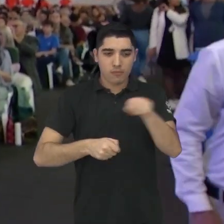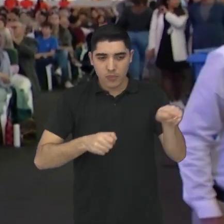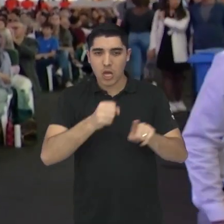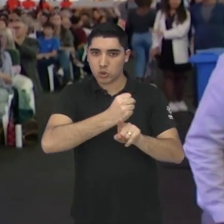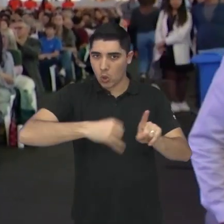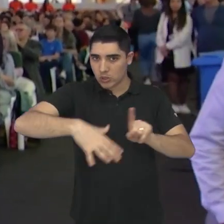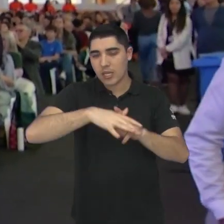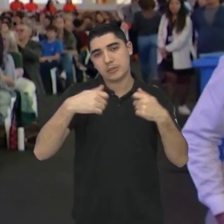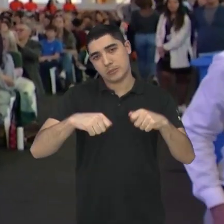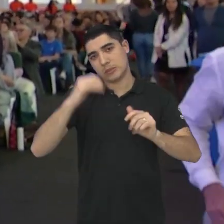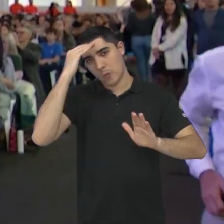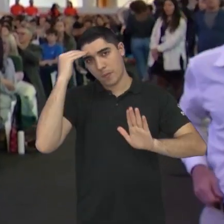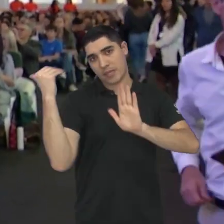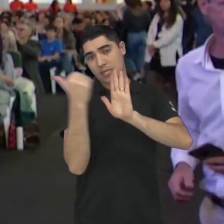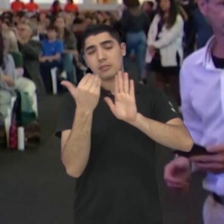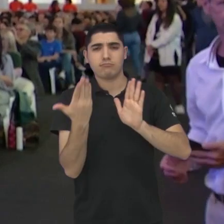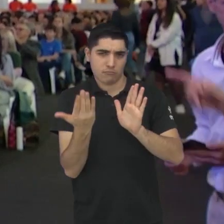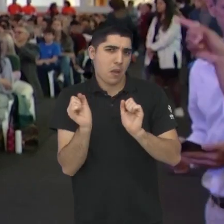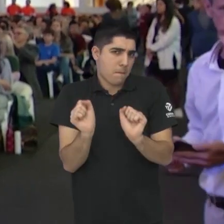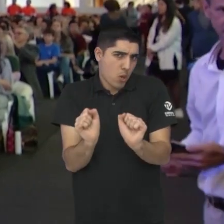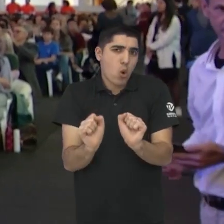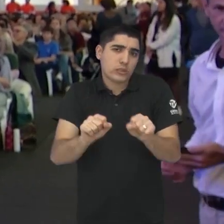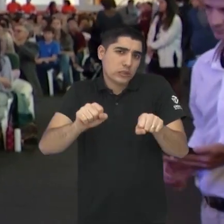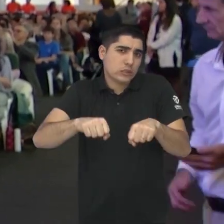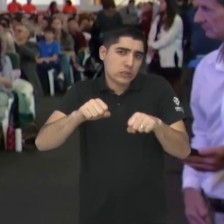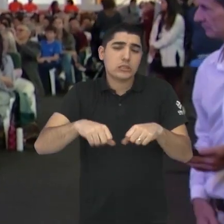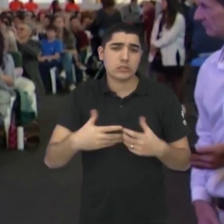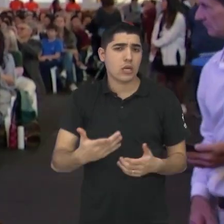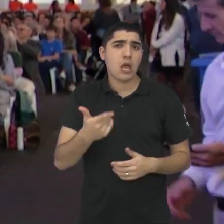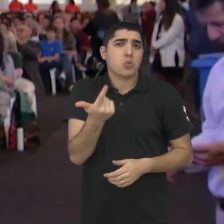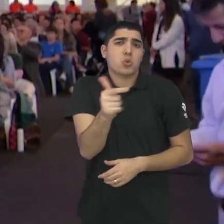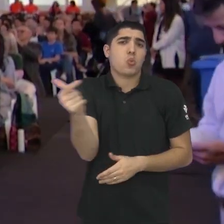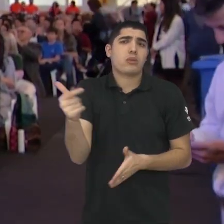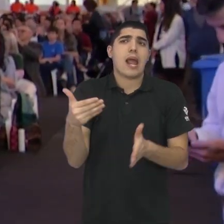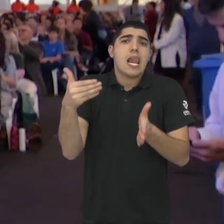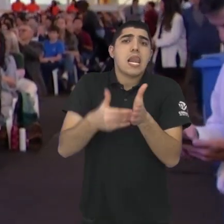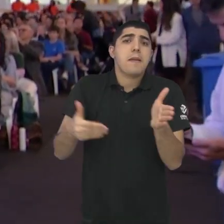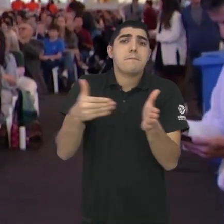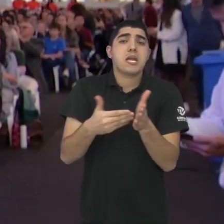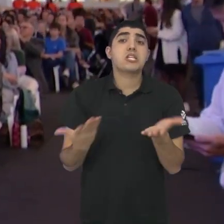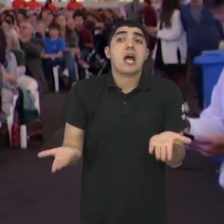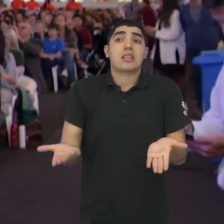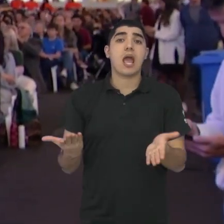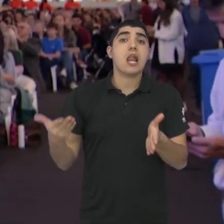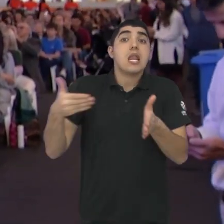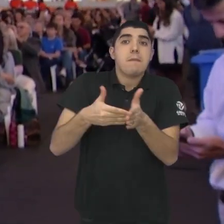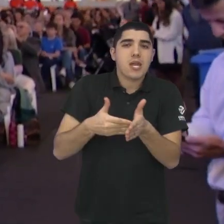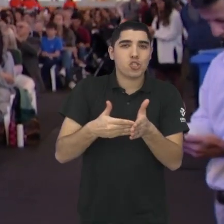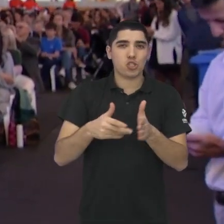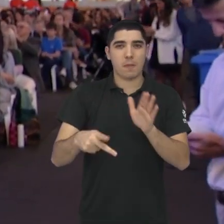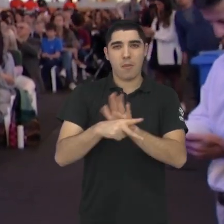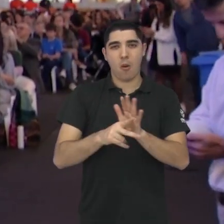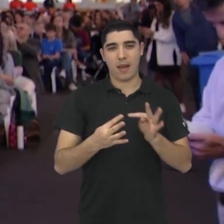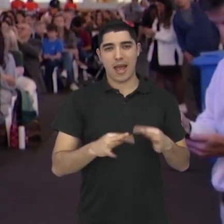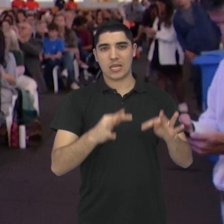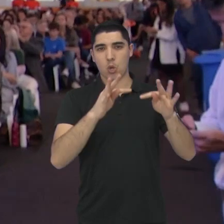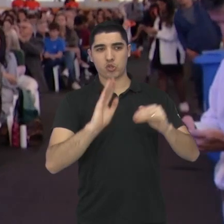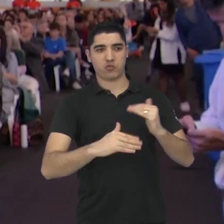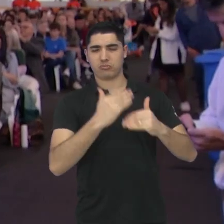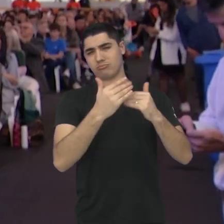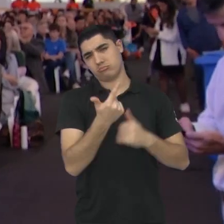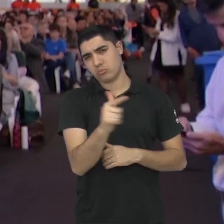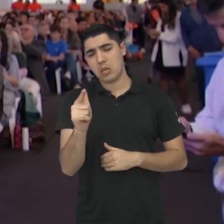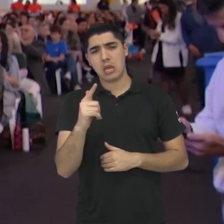se organiza. Então, isso pode ser feito. Então, não tem limite para o avanço tecnológico. E também eu não vejo